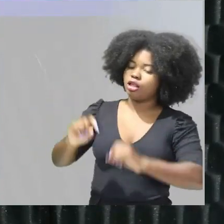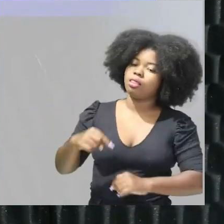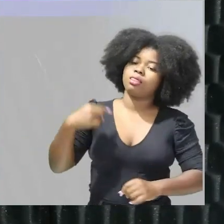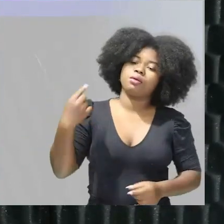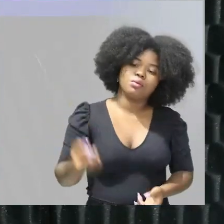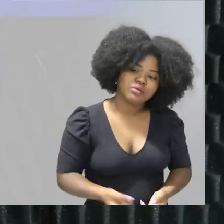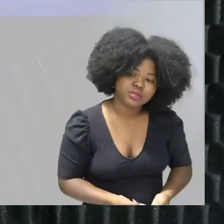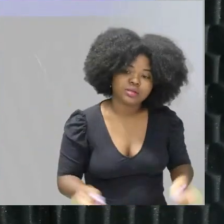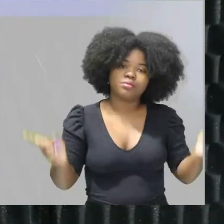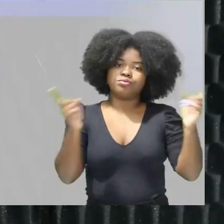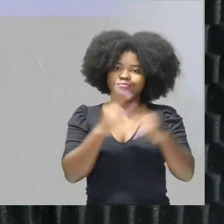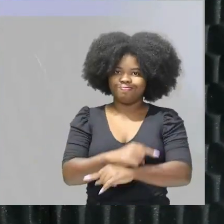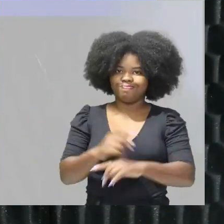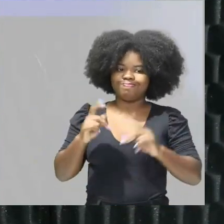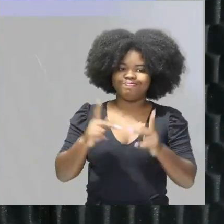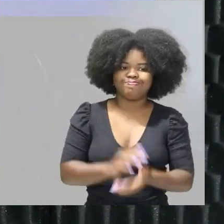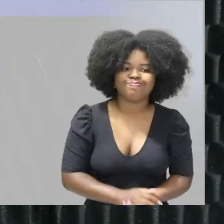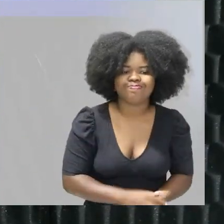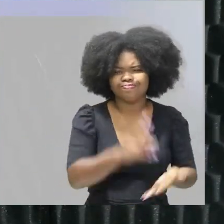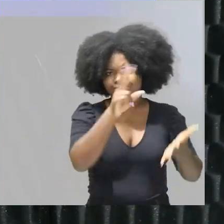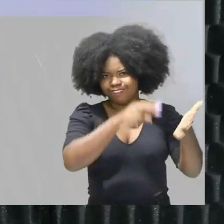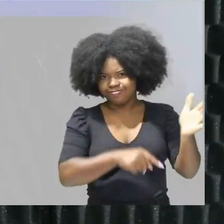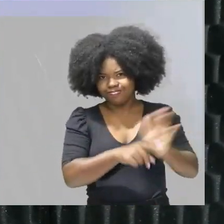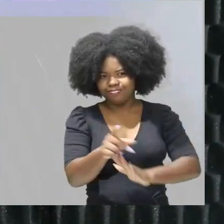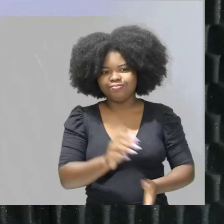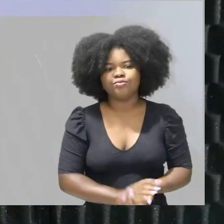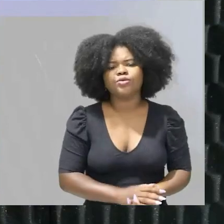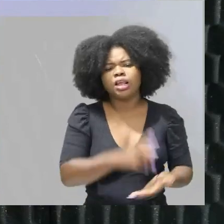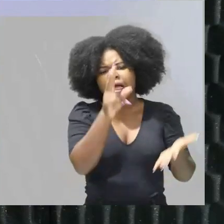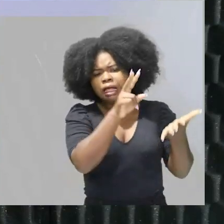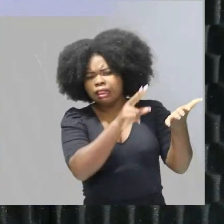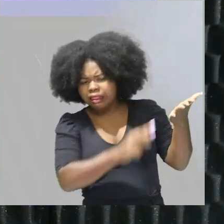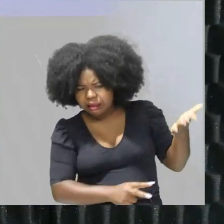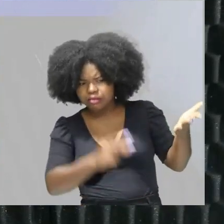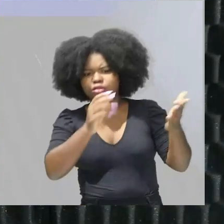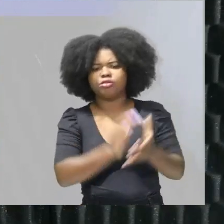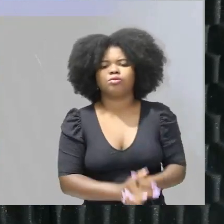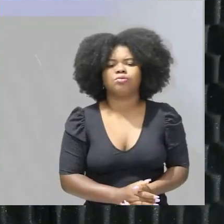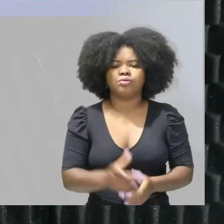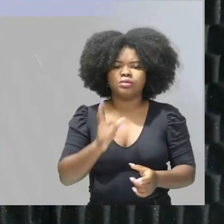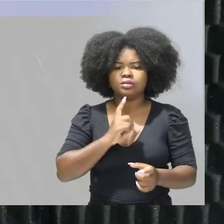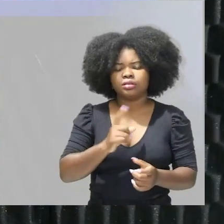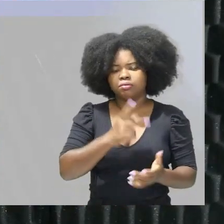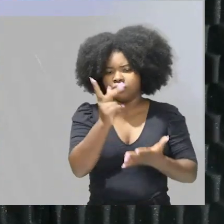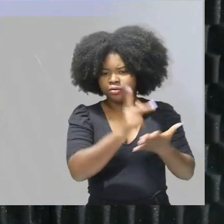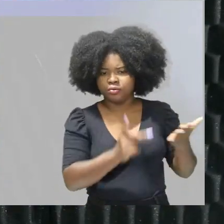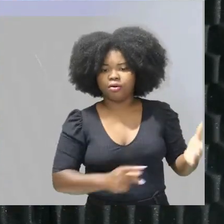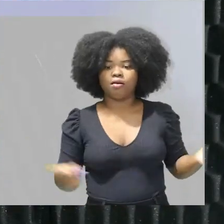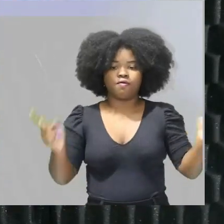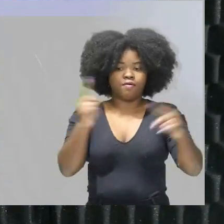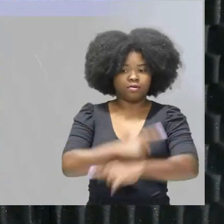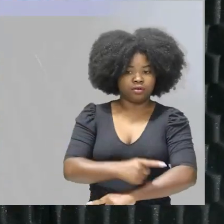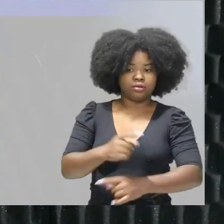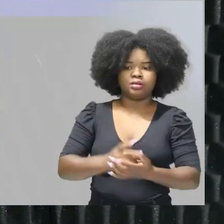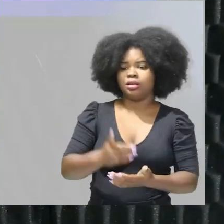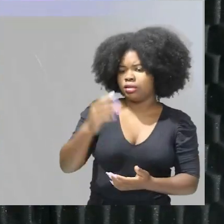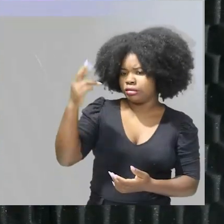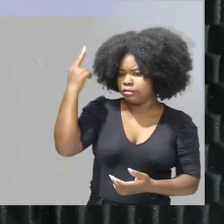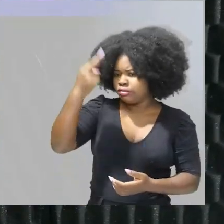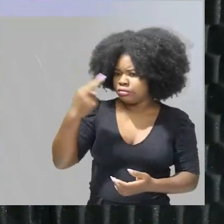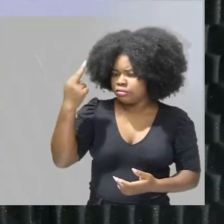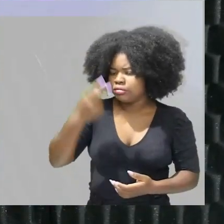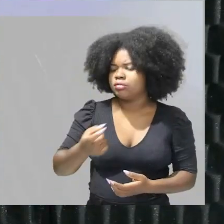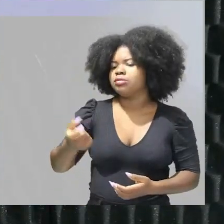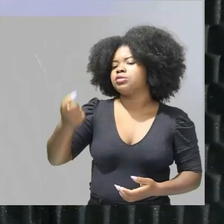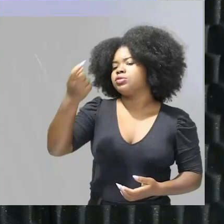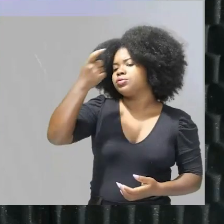é uma inversão a releitura realizada pelo poeta inverte tá vendo inverte as seguintes ideias centrais do